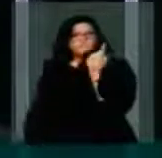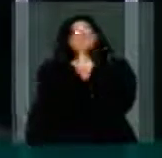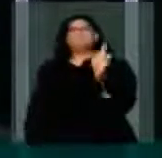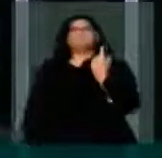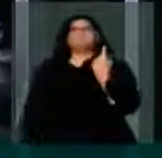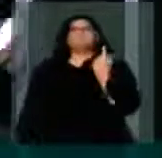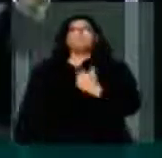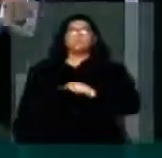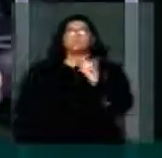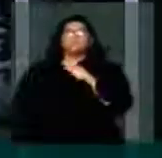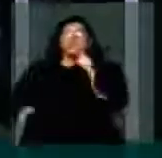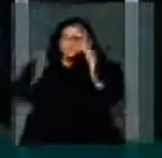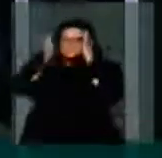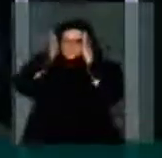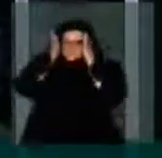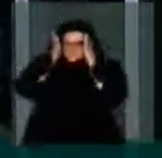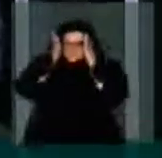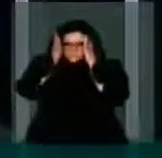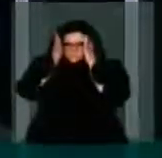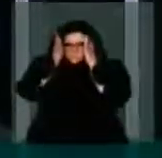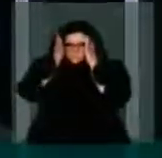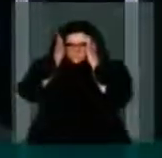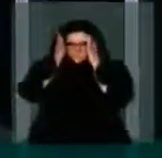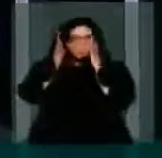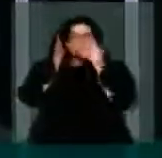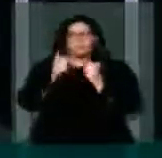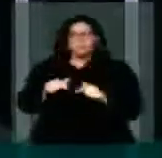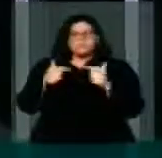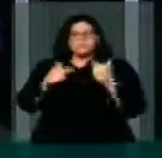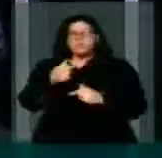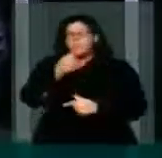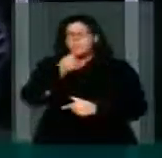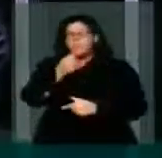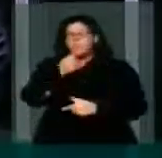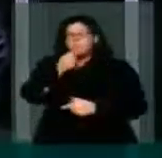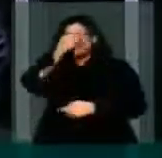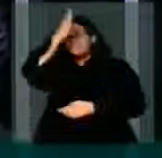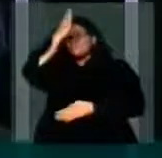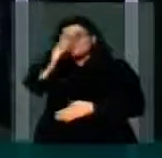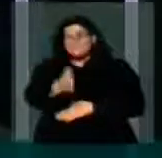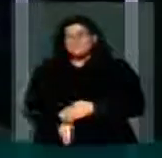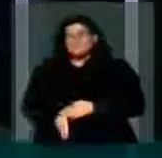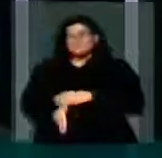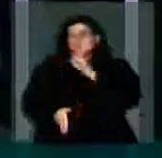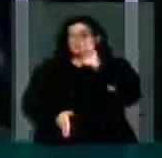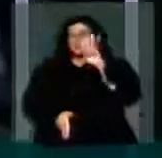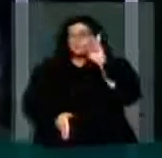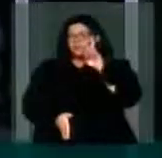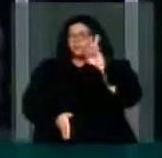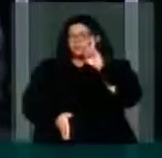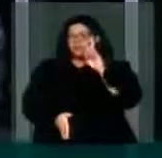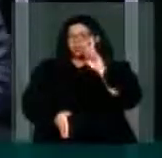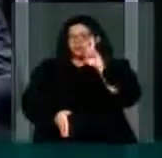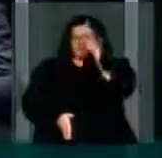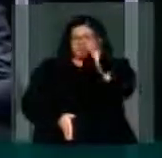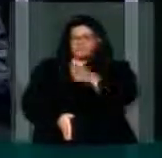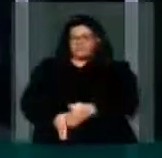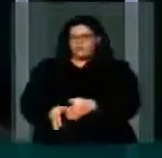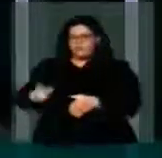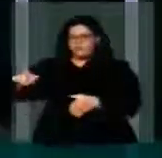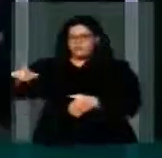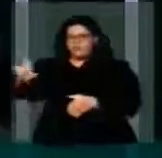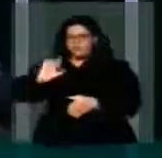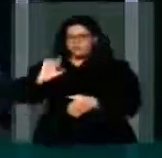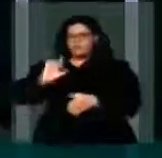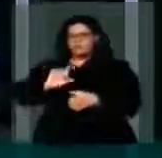cristianismo. O homem que veio para dividir a história, qual é a alienação que existe em um homem que dividiu a história? Em